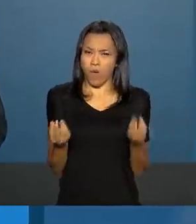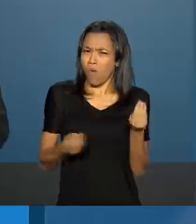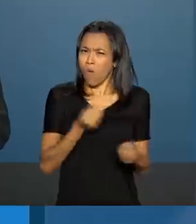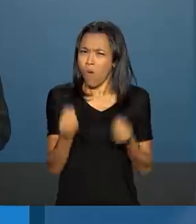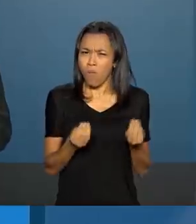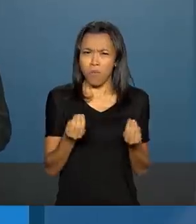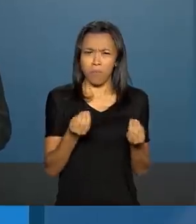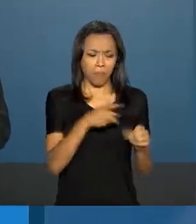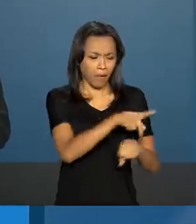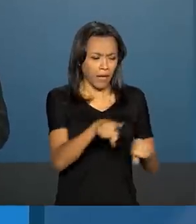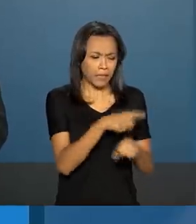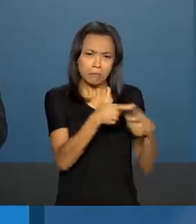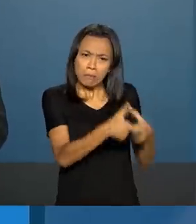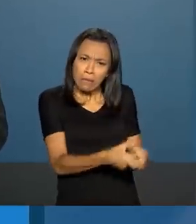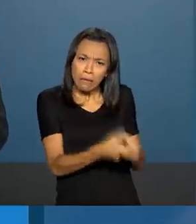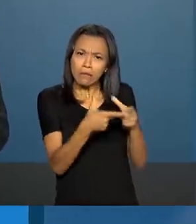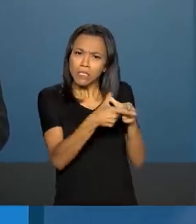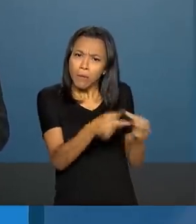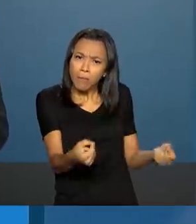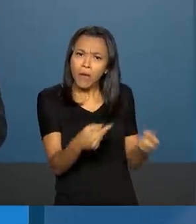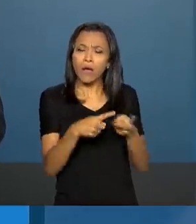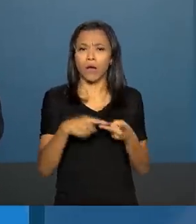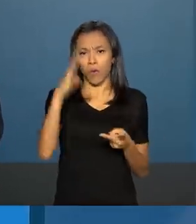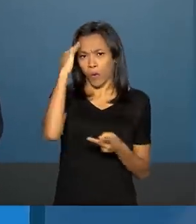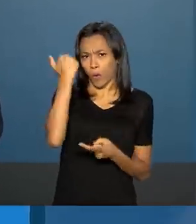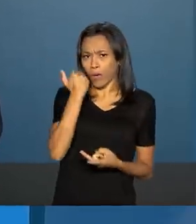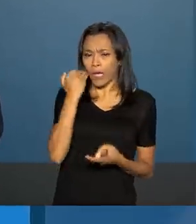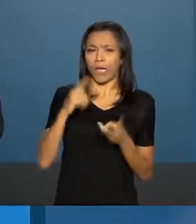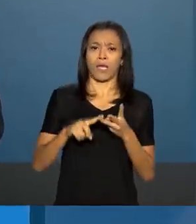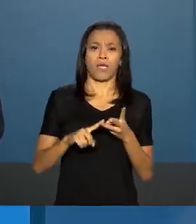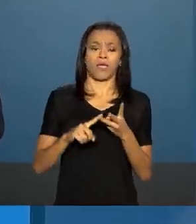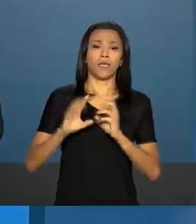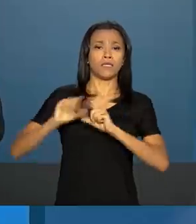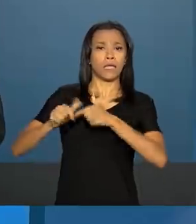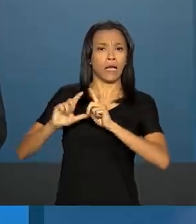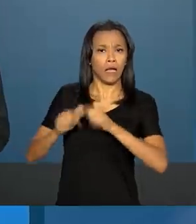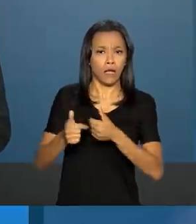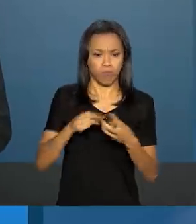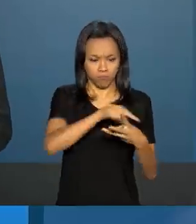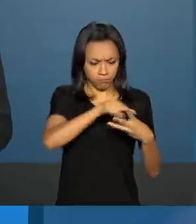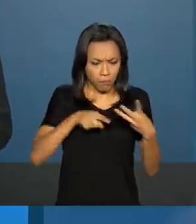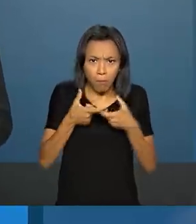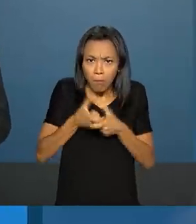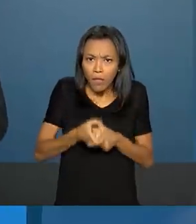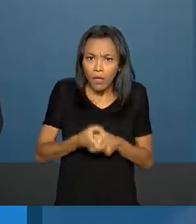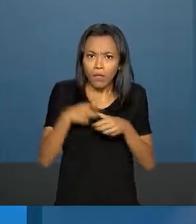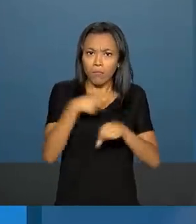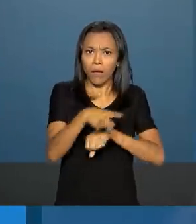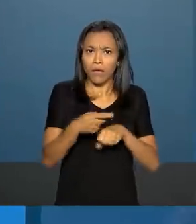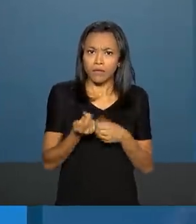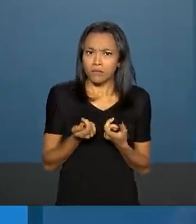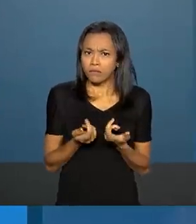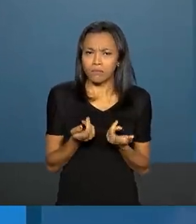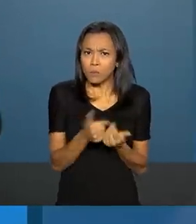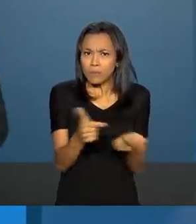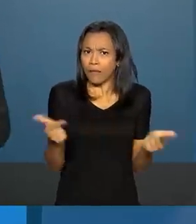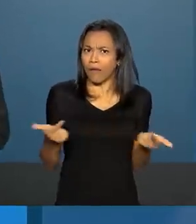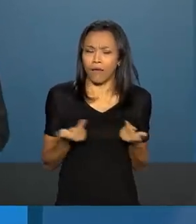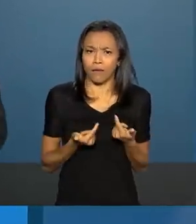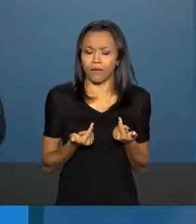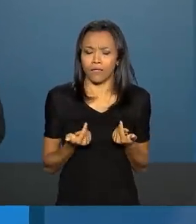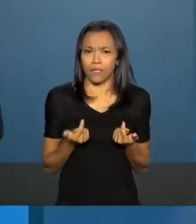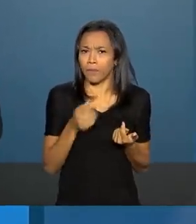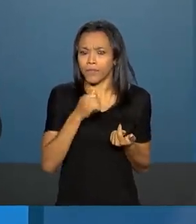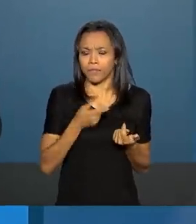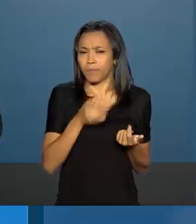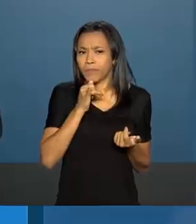pequenos países como o Japão, Coreia do Sul, Israel, que perto de nós nada tem no tocante a